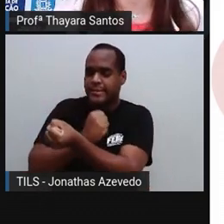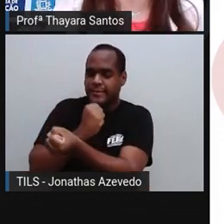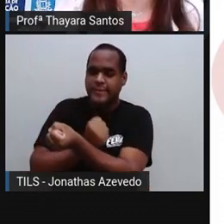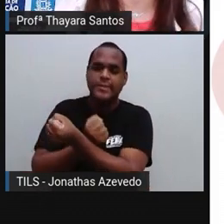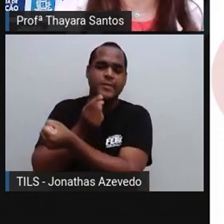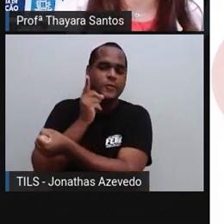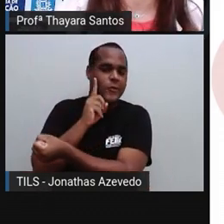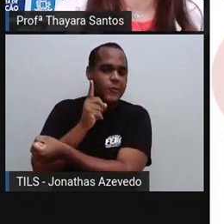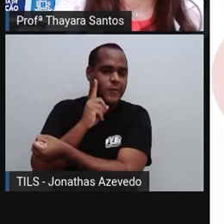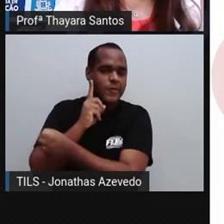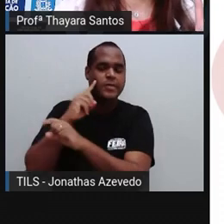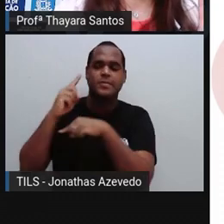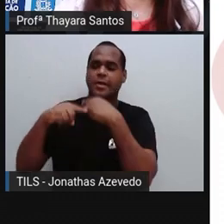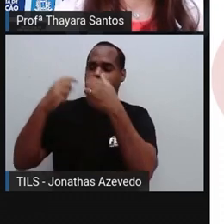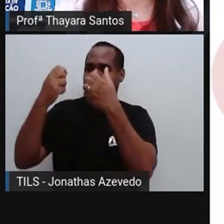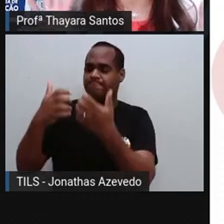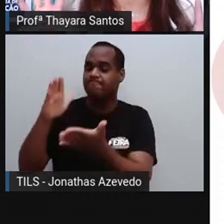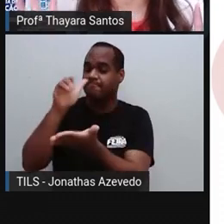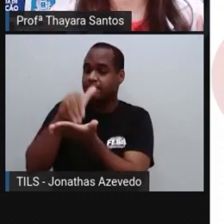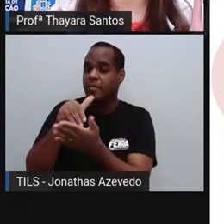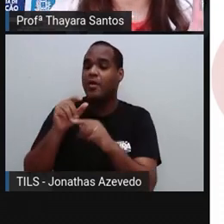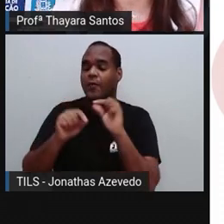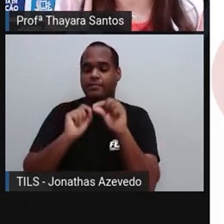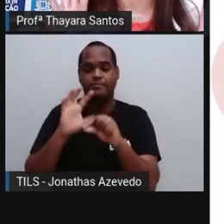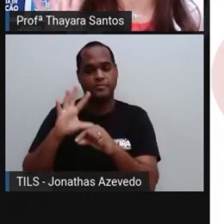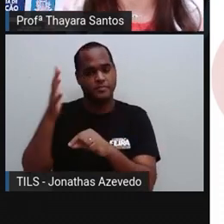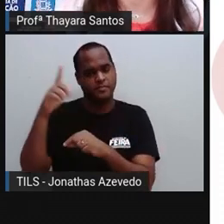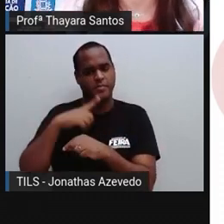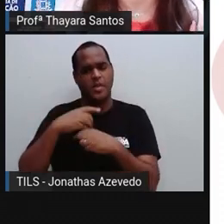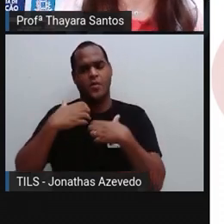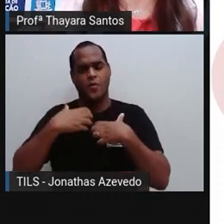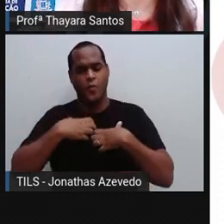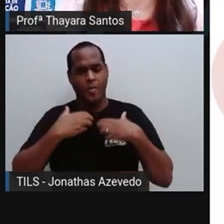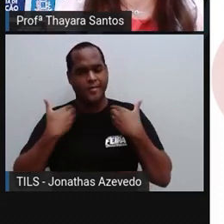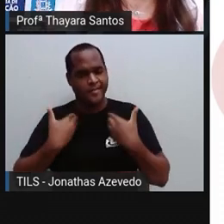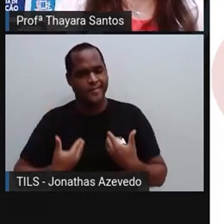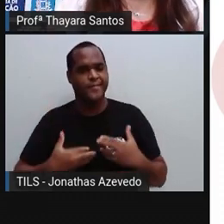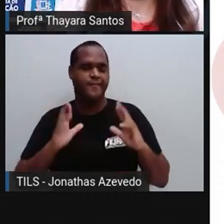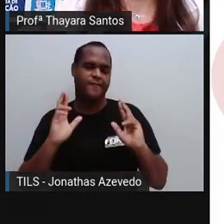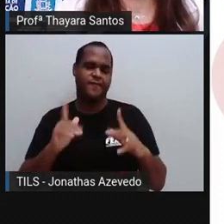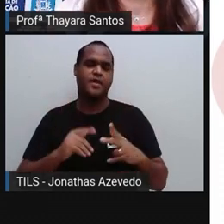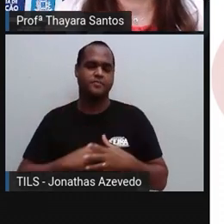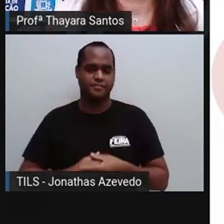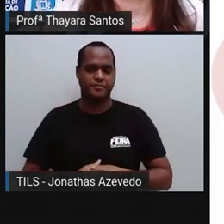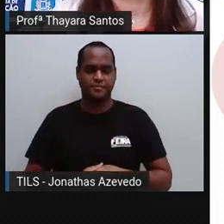até o fim da vida dela. Isso acontece porque cada organismo reage de um jeito diferente.